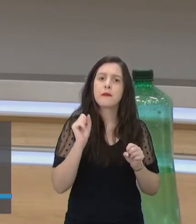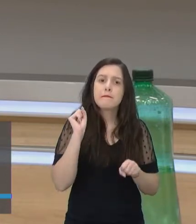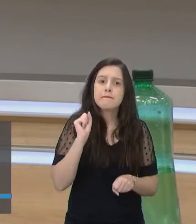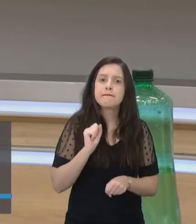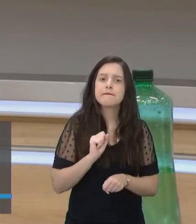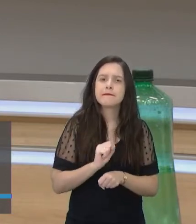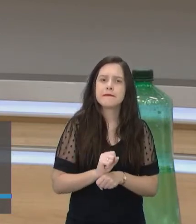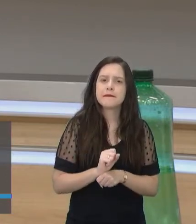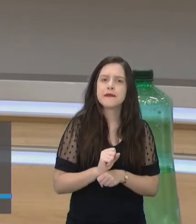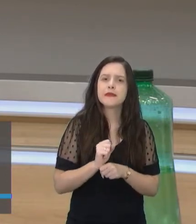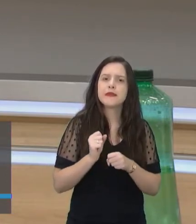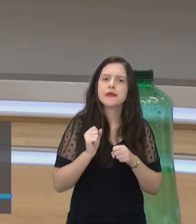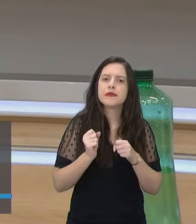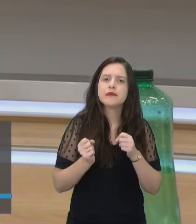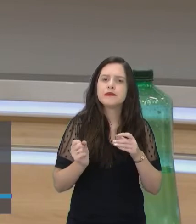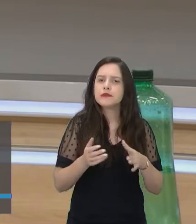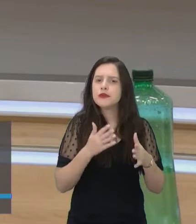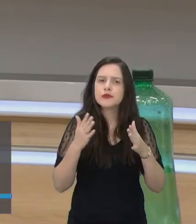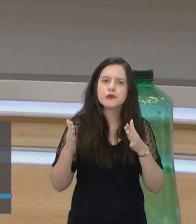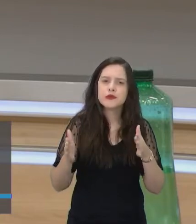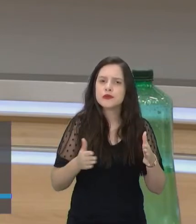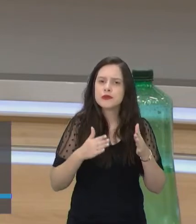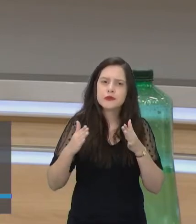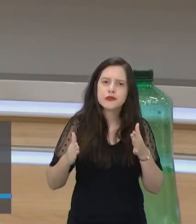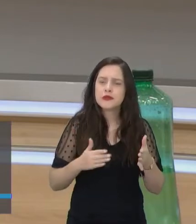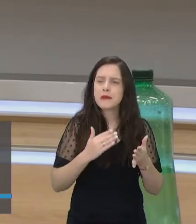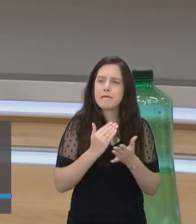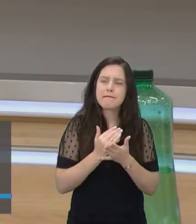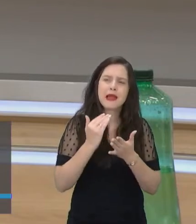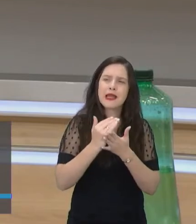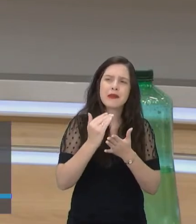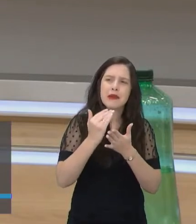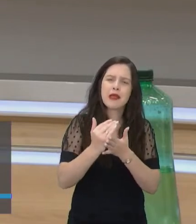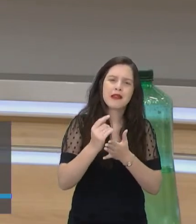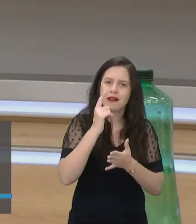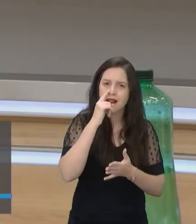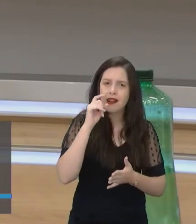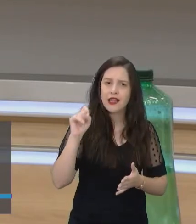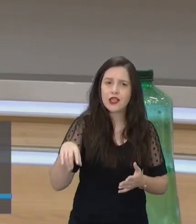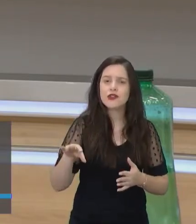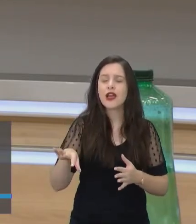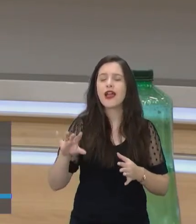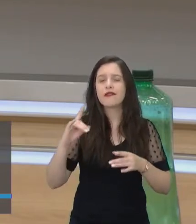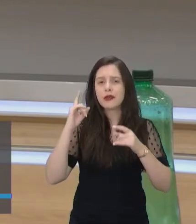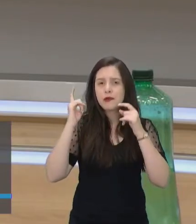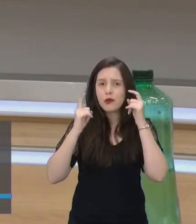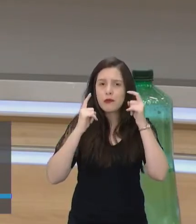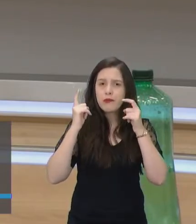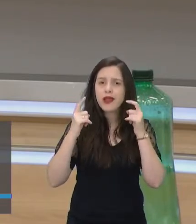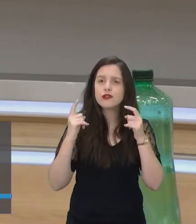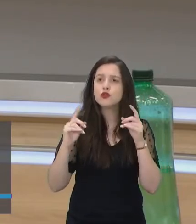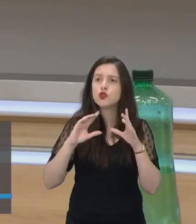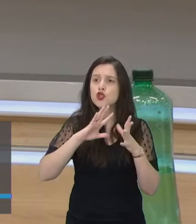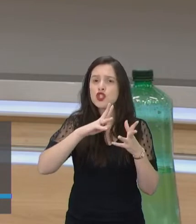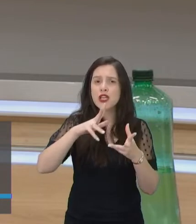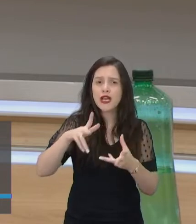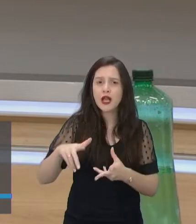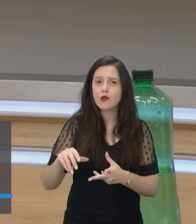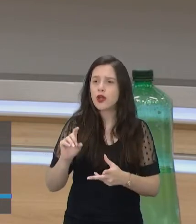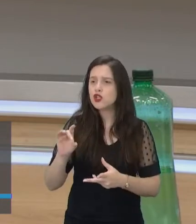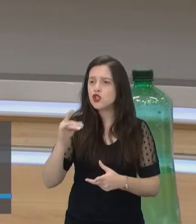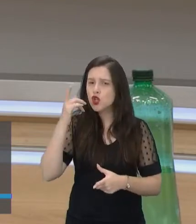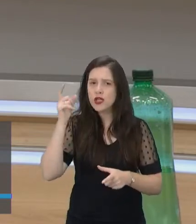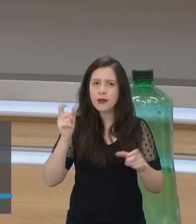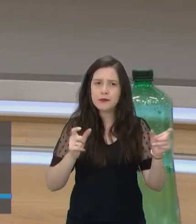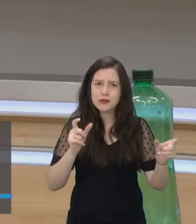de produzir cada vez mais lixo, quando a gente começar a se preocupar no descarte ideal. Não é só pensando na pessoa